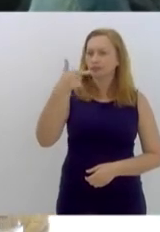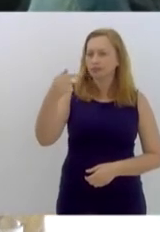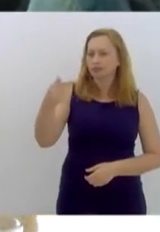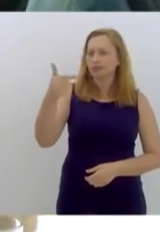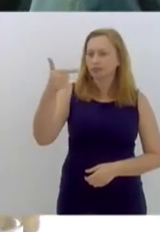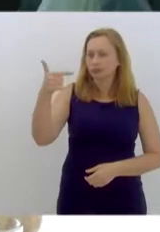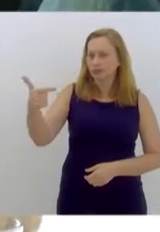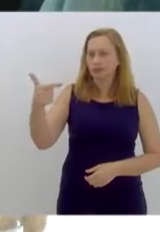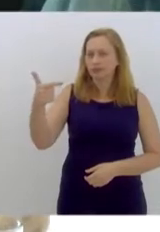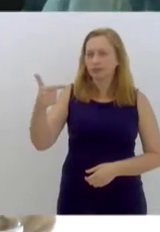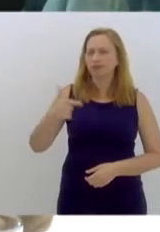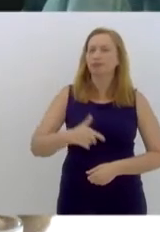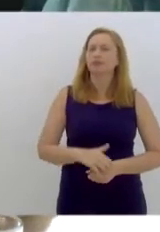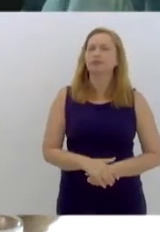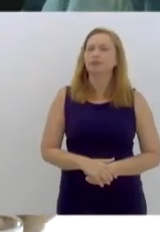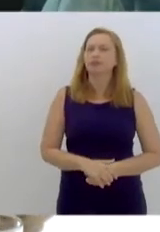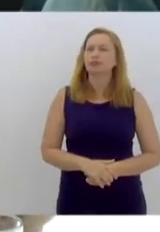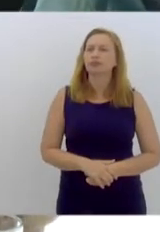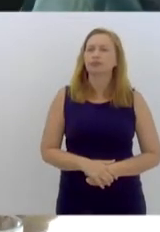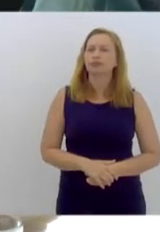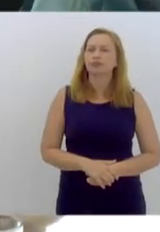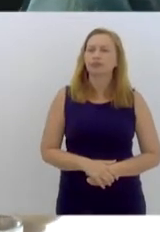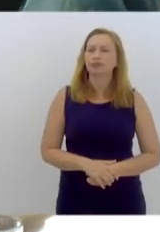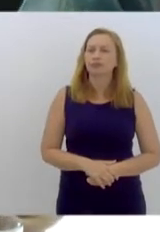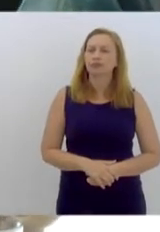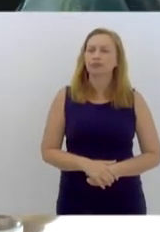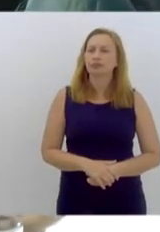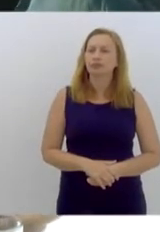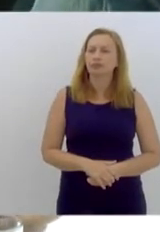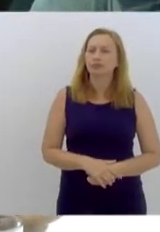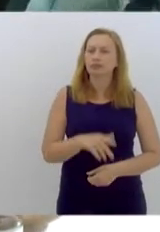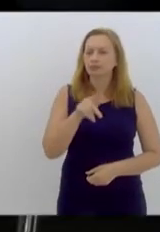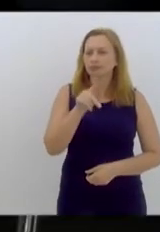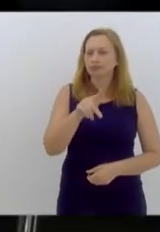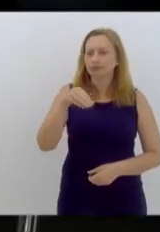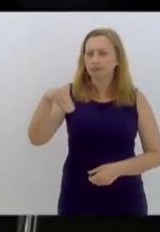35,472 milésimos definidos no IPM